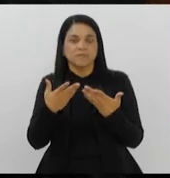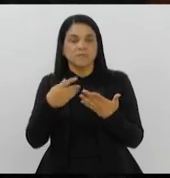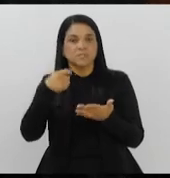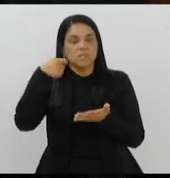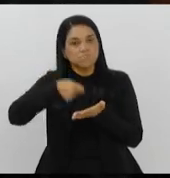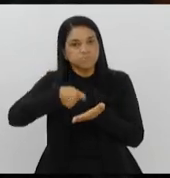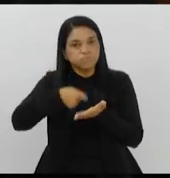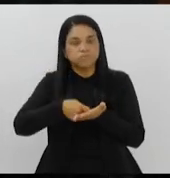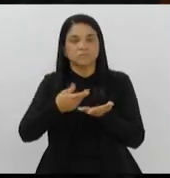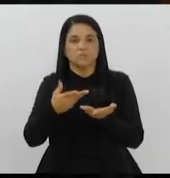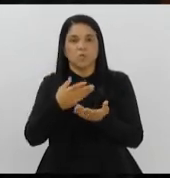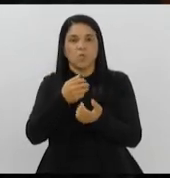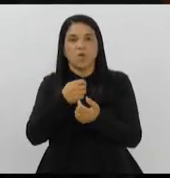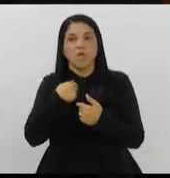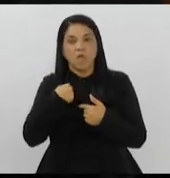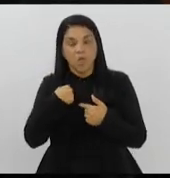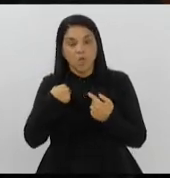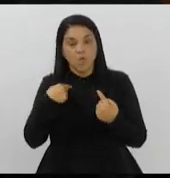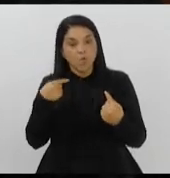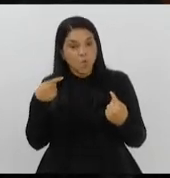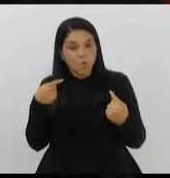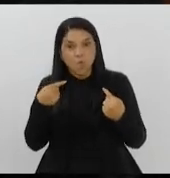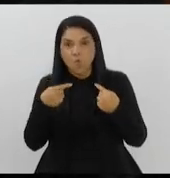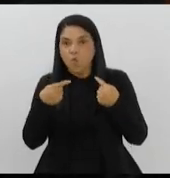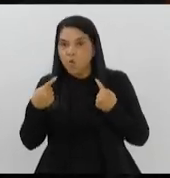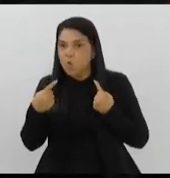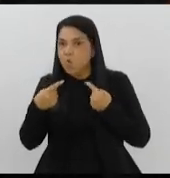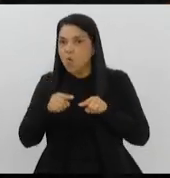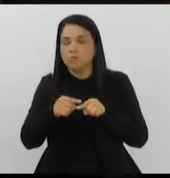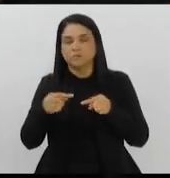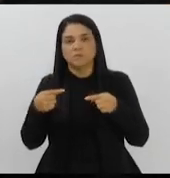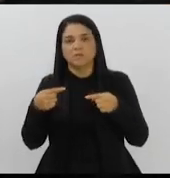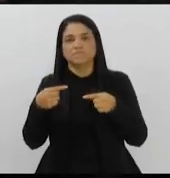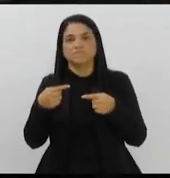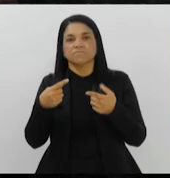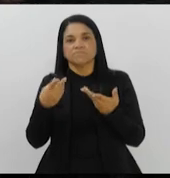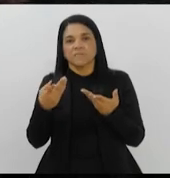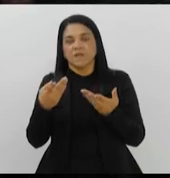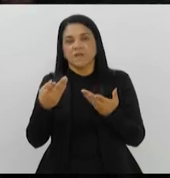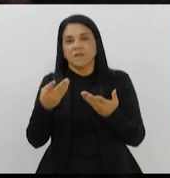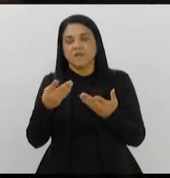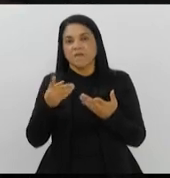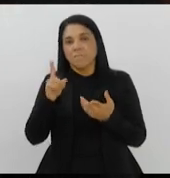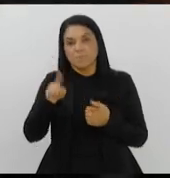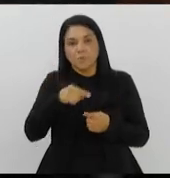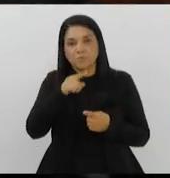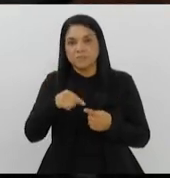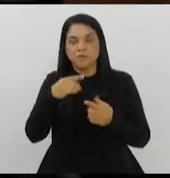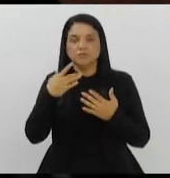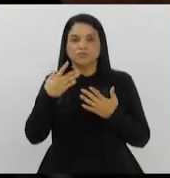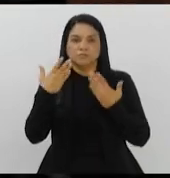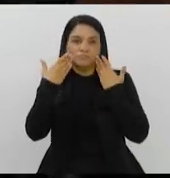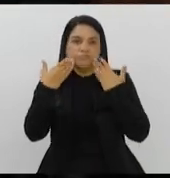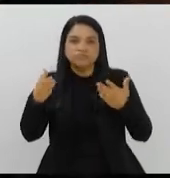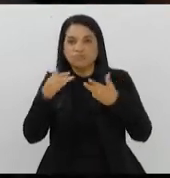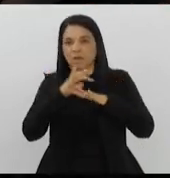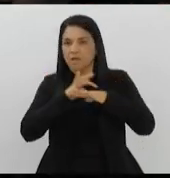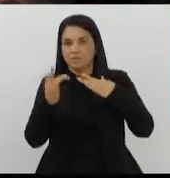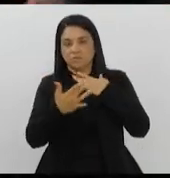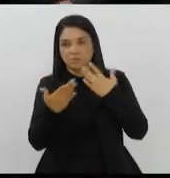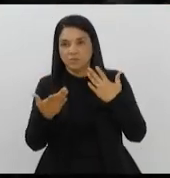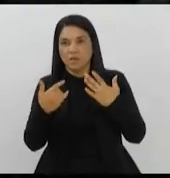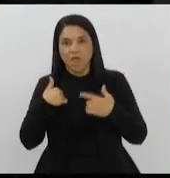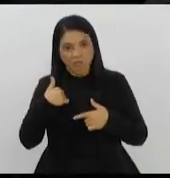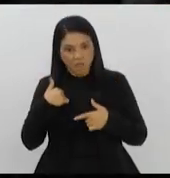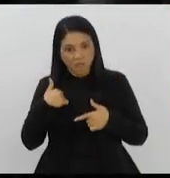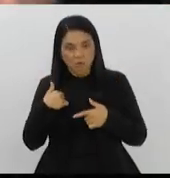claro aqui, sou contra qualquer tipo de censura, acho que a gente, como parlamentar, deve se posicionar, porque daqui a pouco, eu não sei se eu vou ter minha rede social para voltar